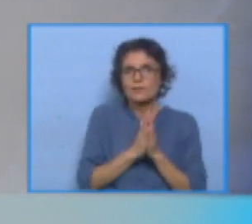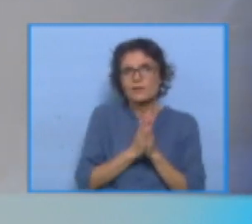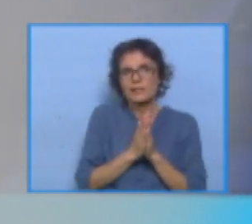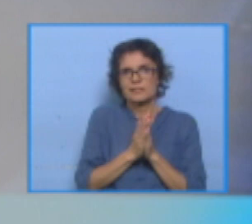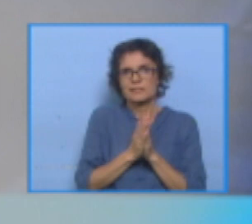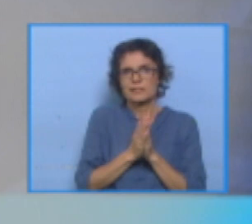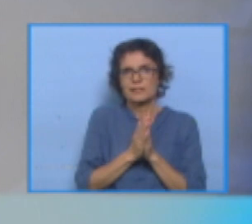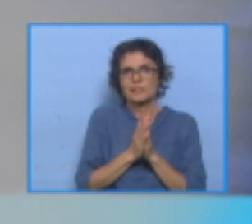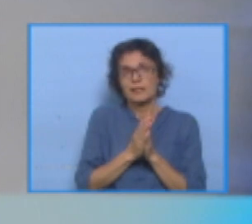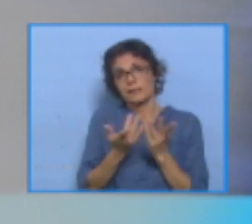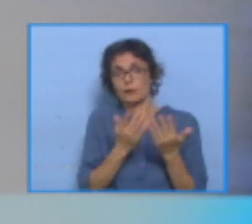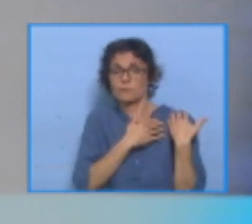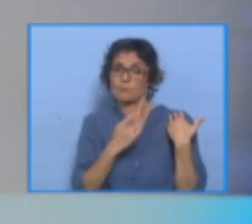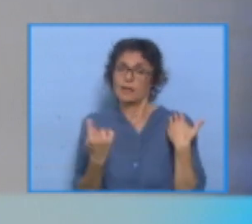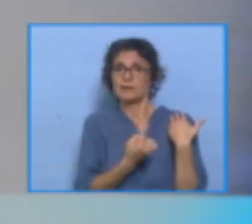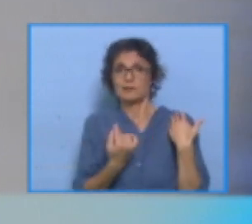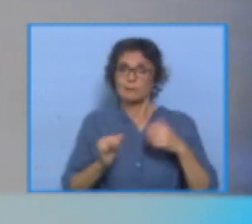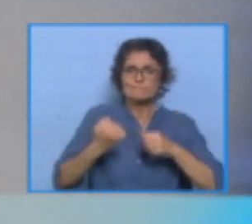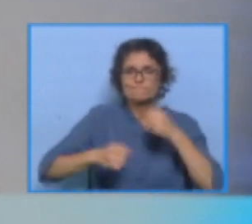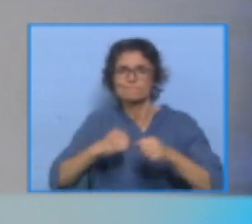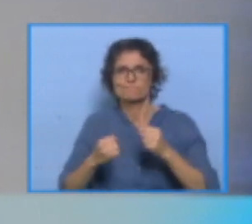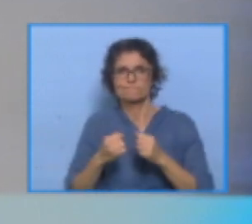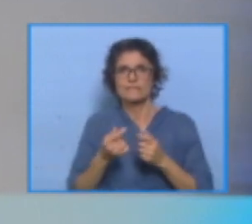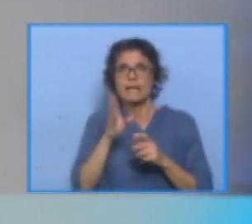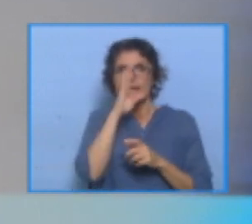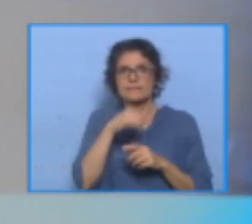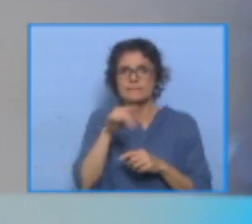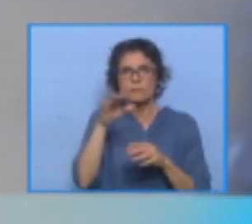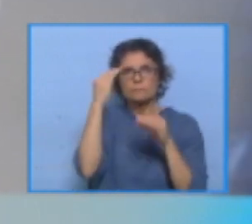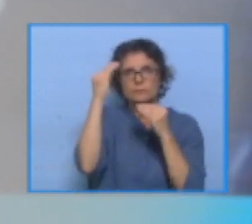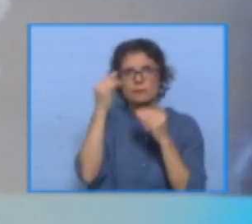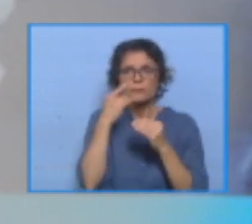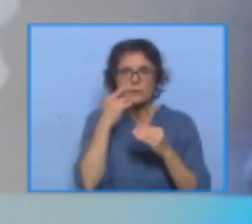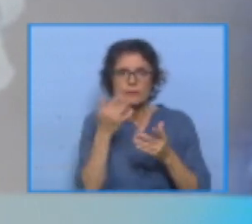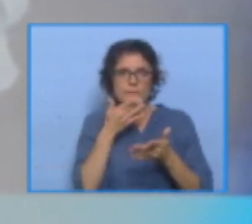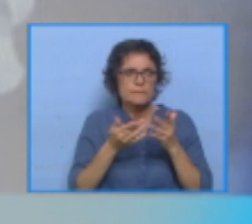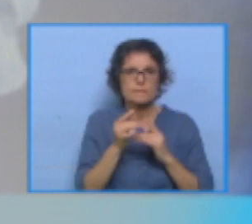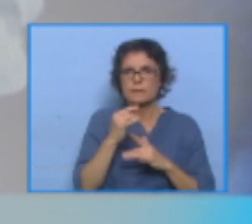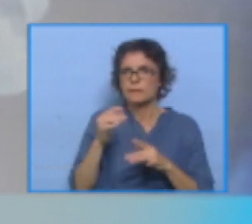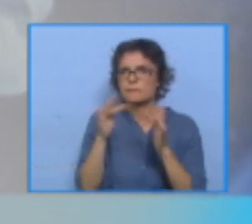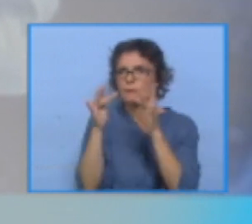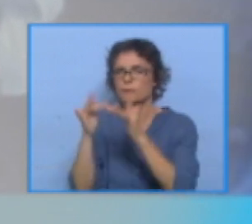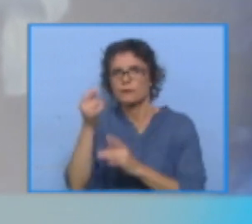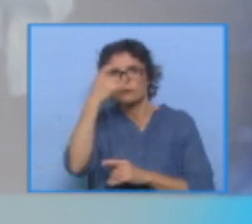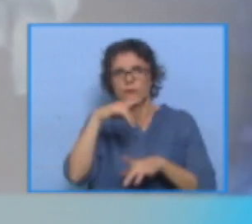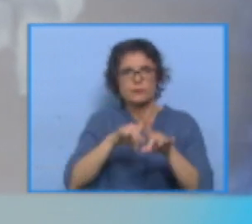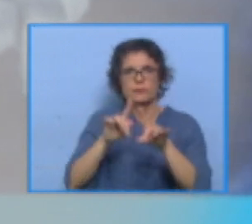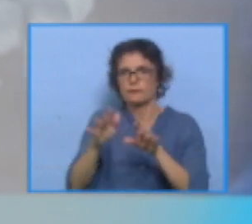ativos. E acho que quanto mais conhecedores nós formos e quanto mais contacto tivermos com diferentes histórias e diferentes